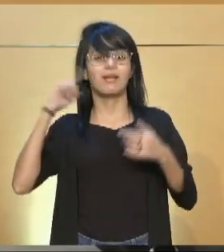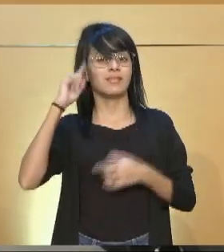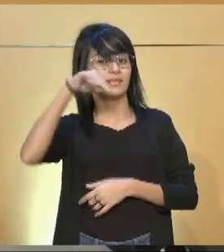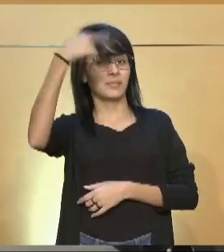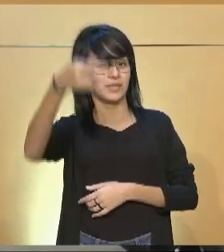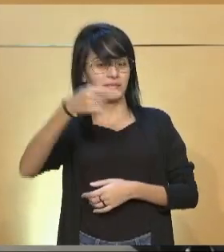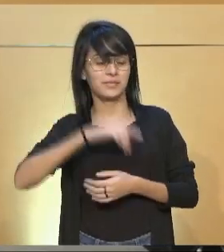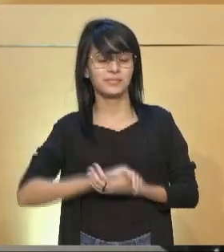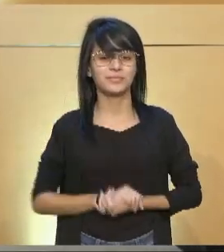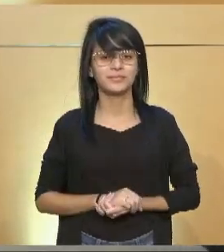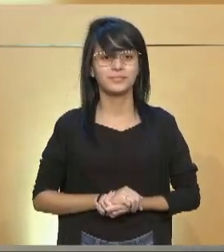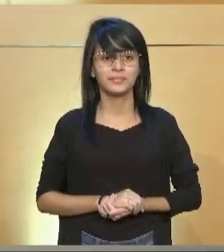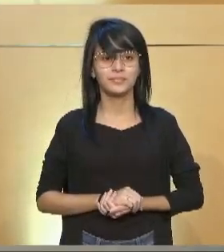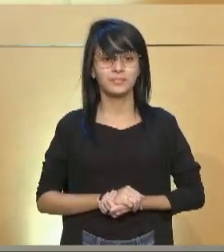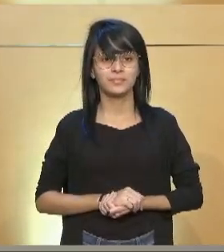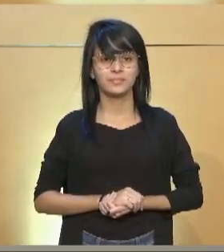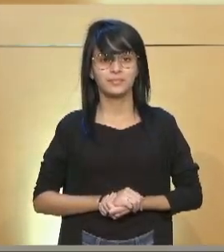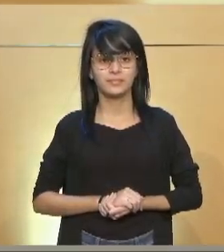aula.